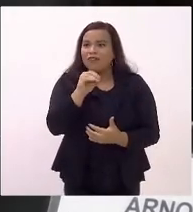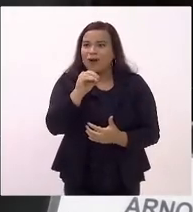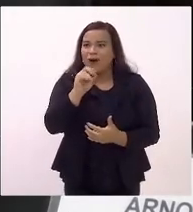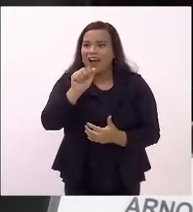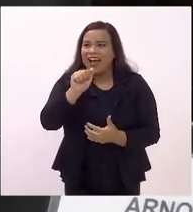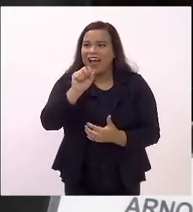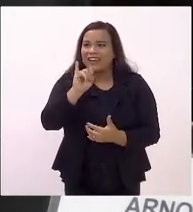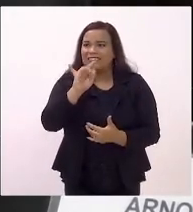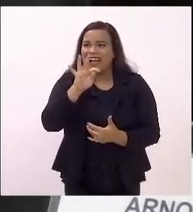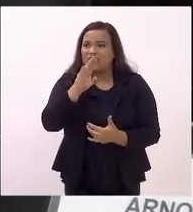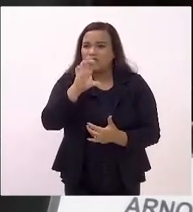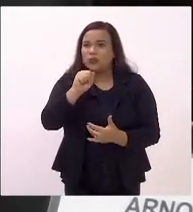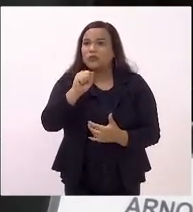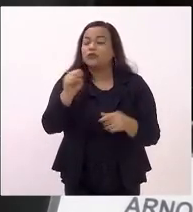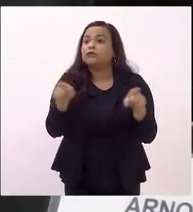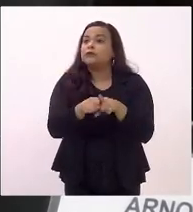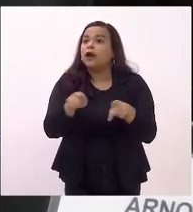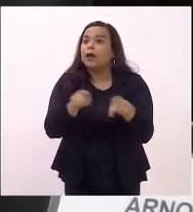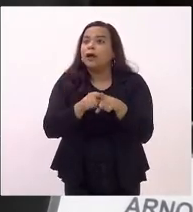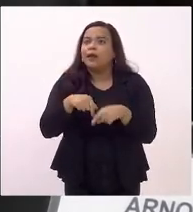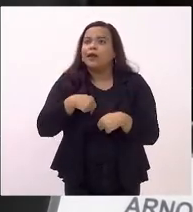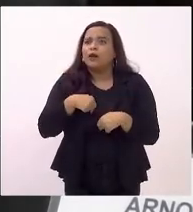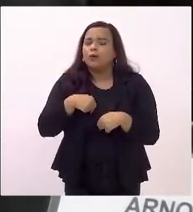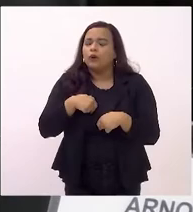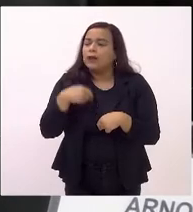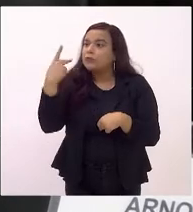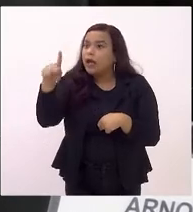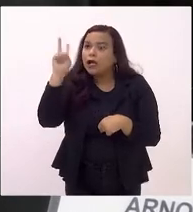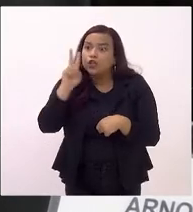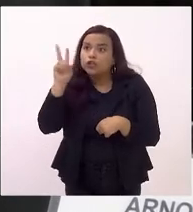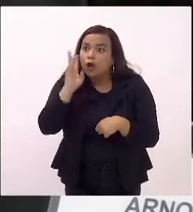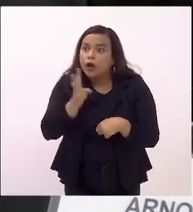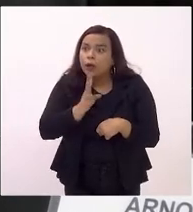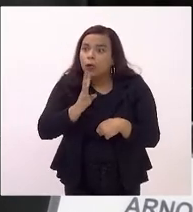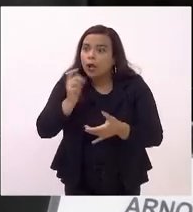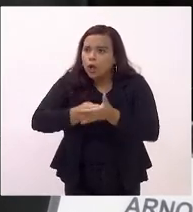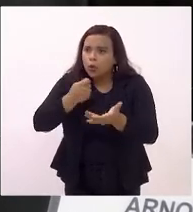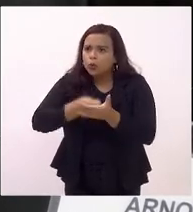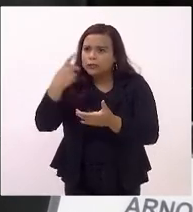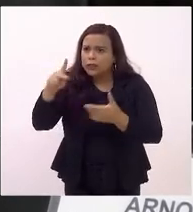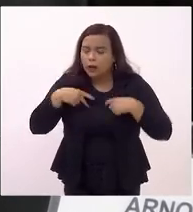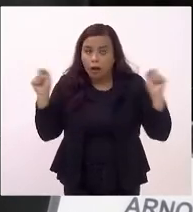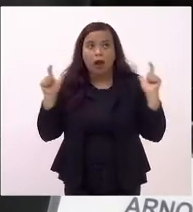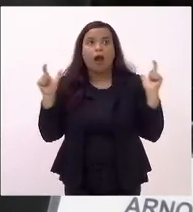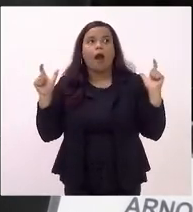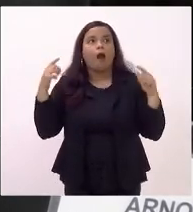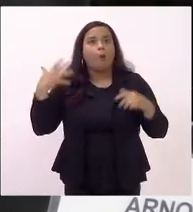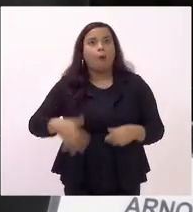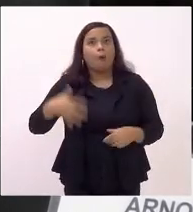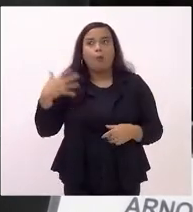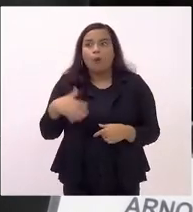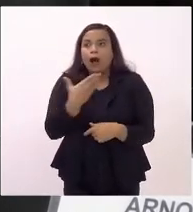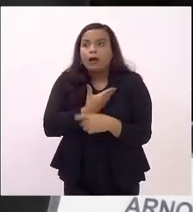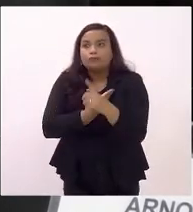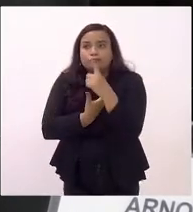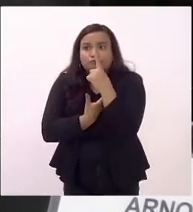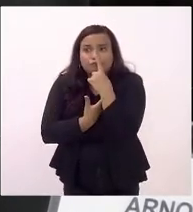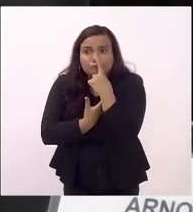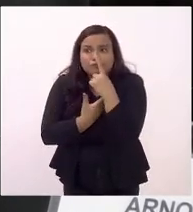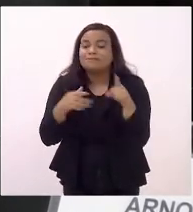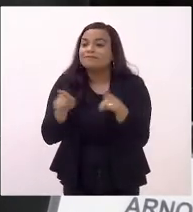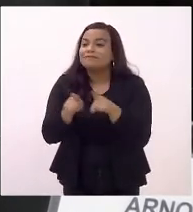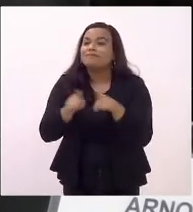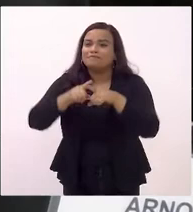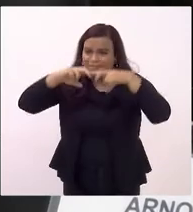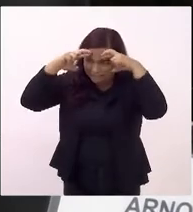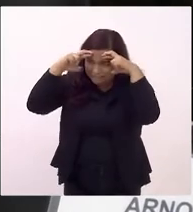tive por ele, conhecendo a sua história e a sua luta, uma amizade e um respeito